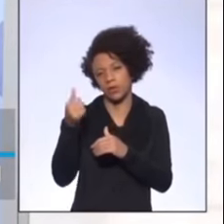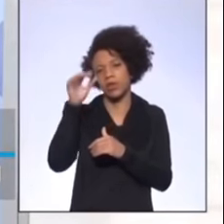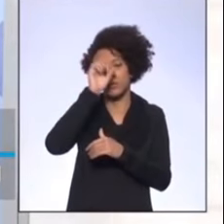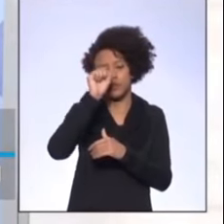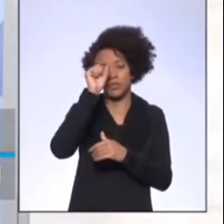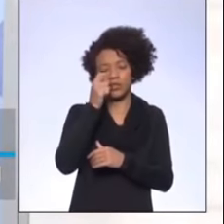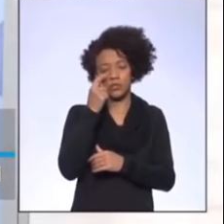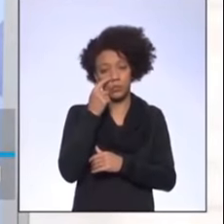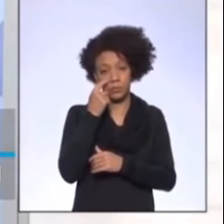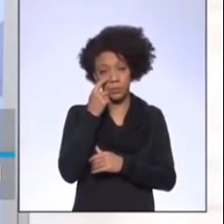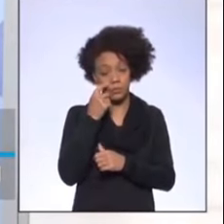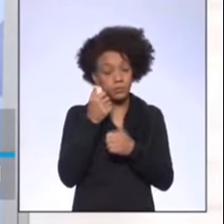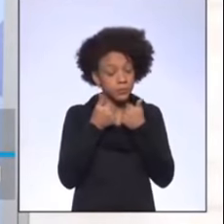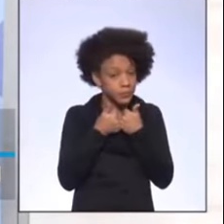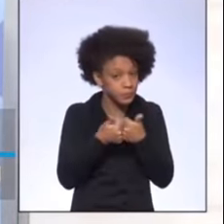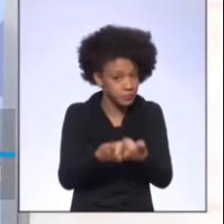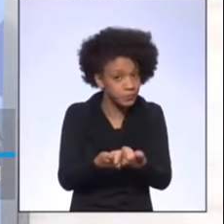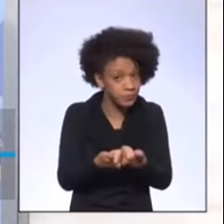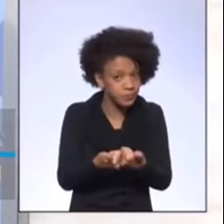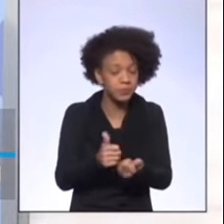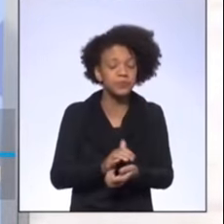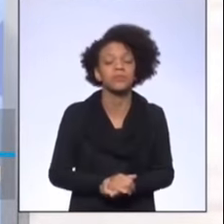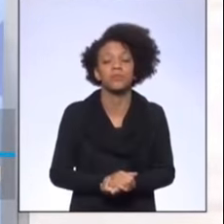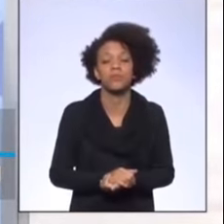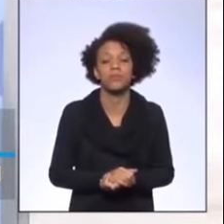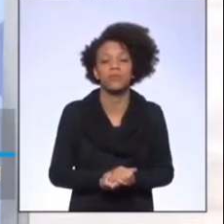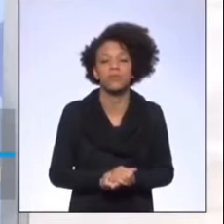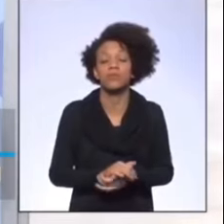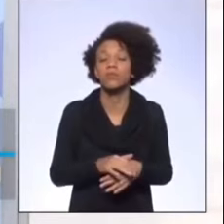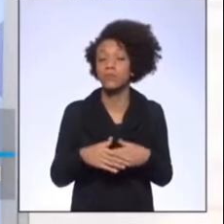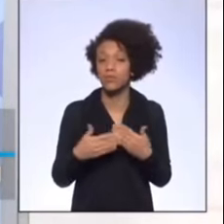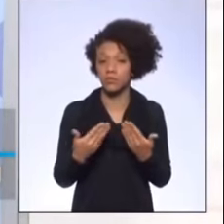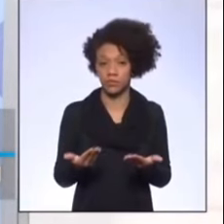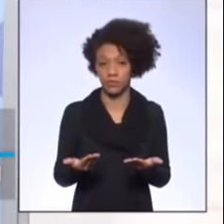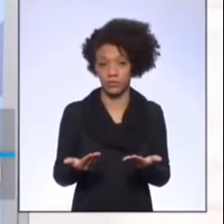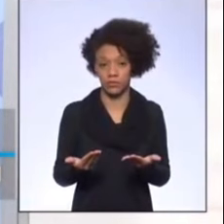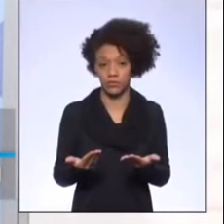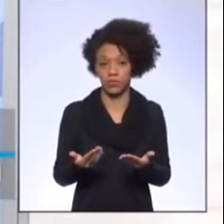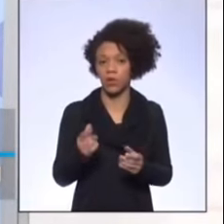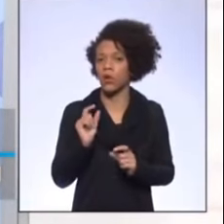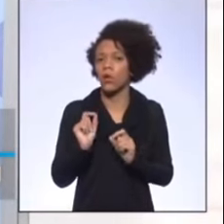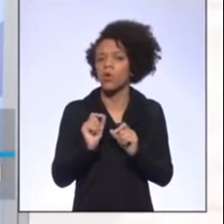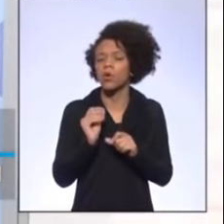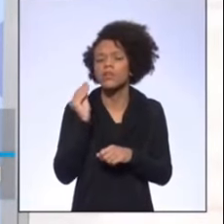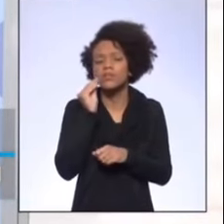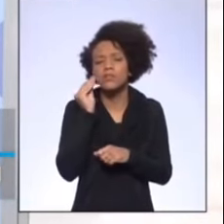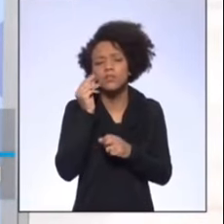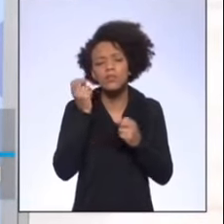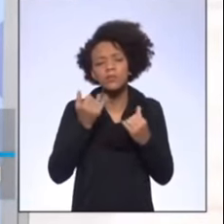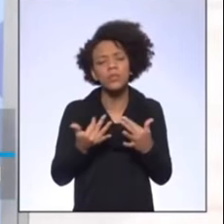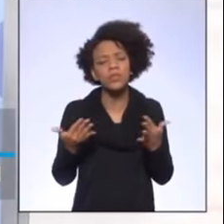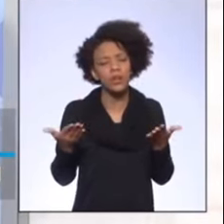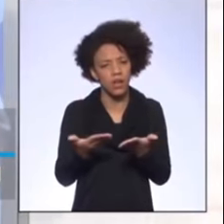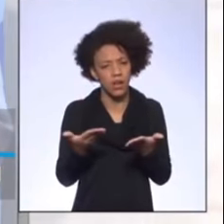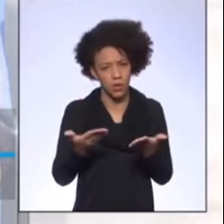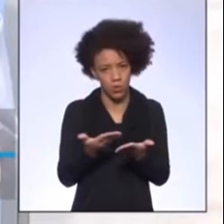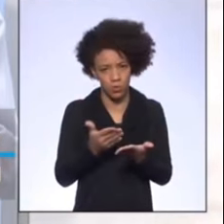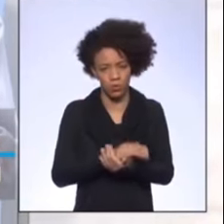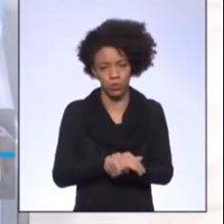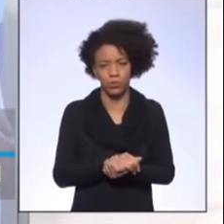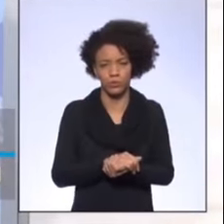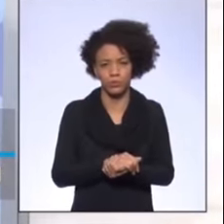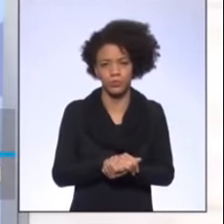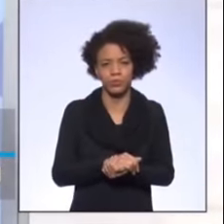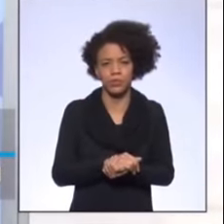aprendizagem. Tudo bem, meus queridos? Bom, o que a gente tentou explicar para vocês na aula de hoje?